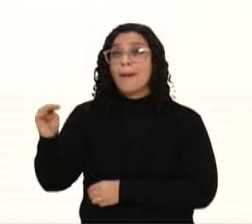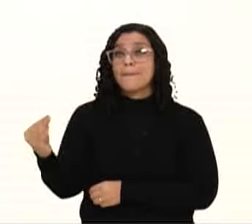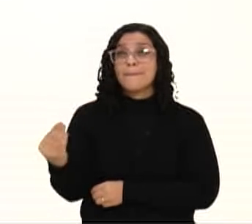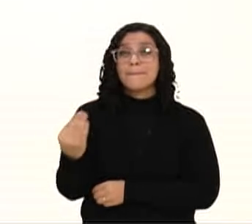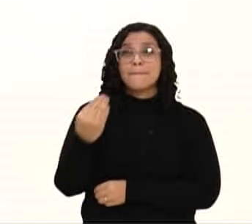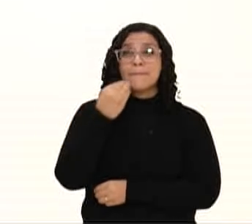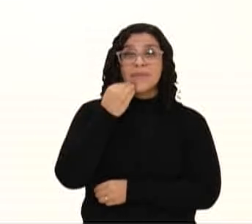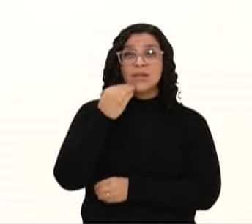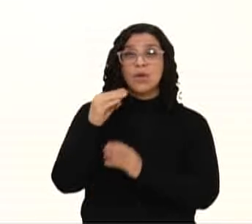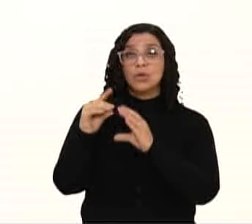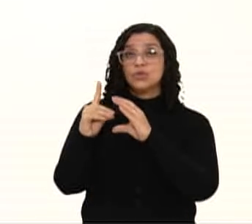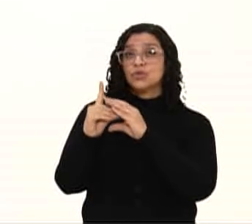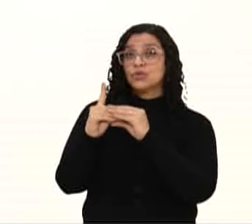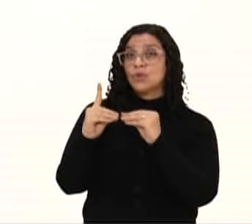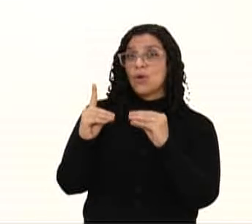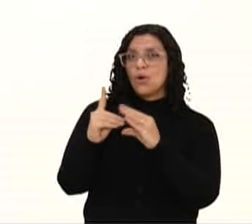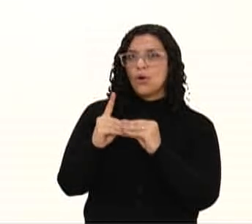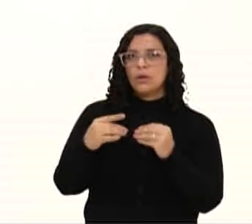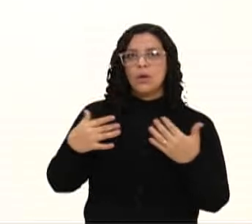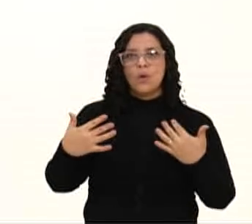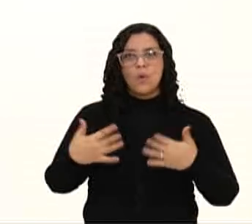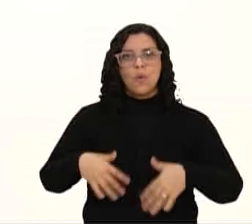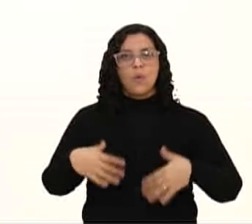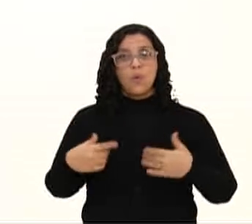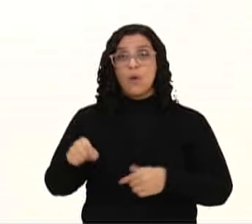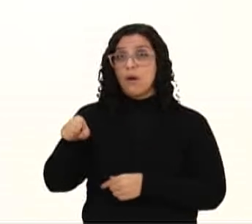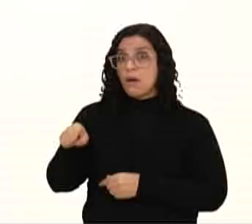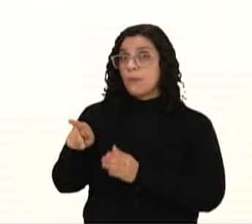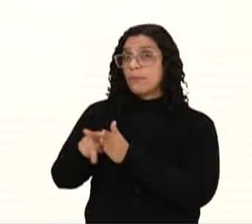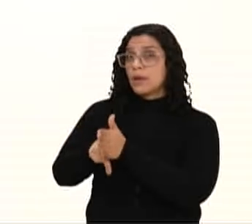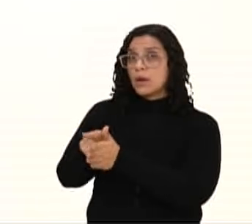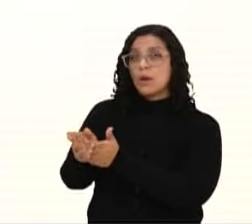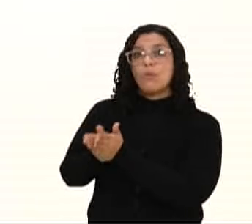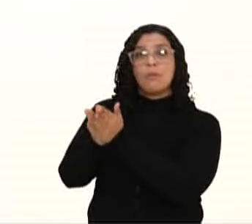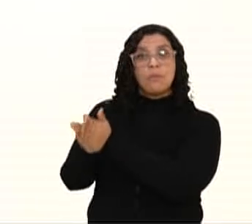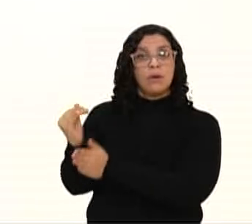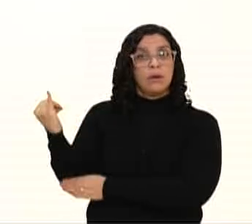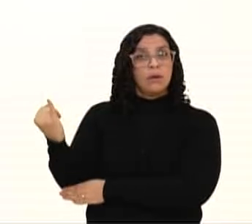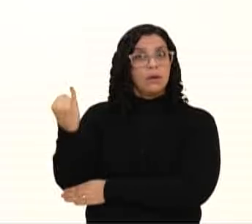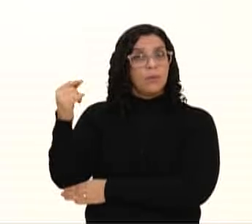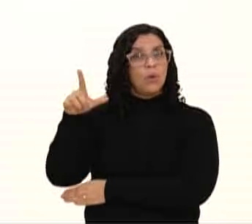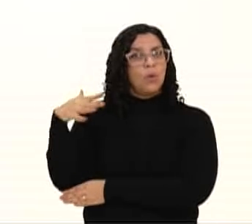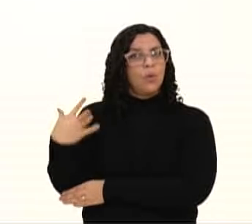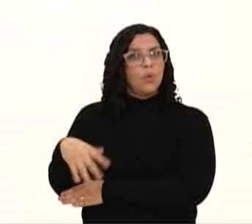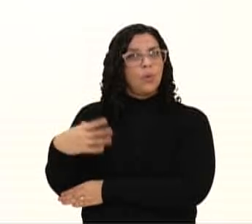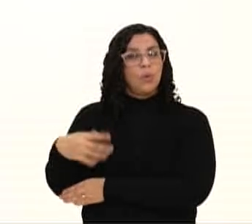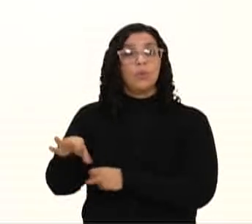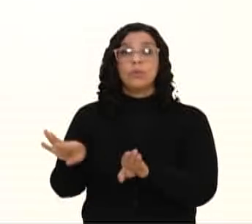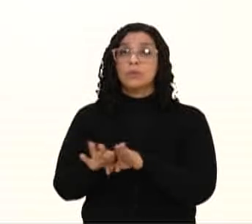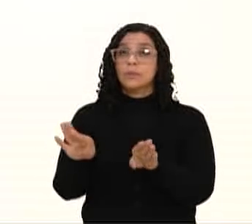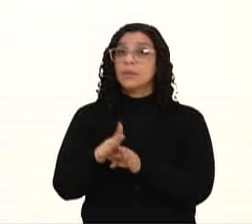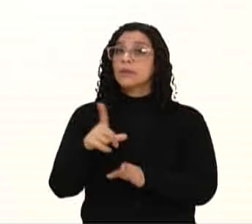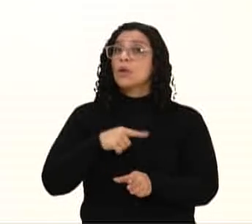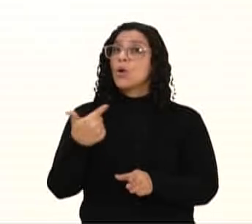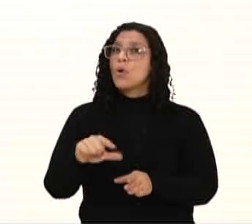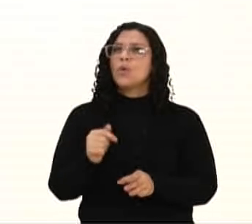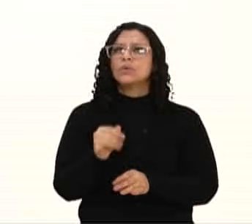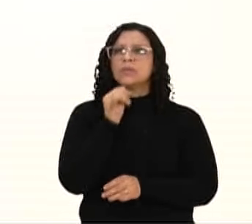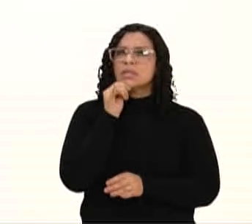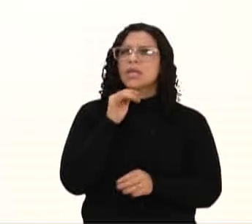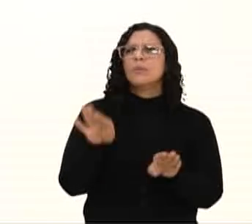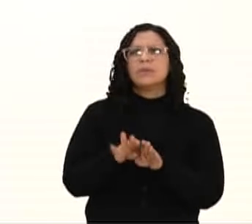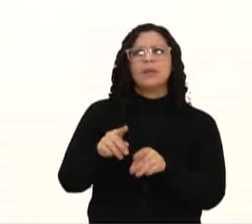bem significativa. Vejam a importância do nosso porto, do porto do nosso estado, né? E aí tem outros exemplos ali do que mais